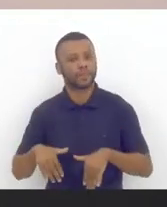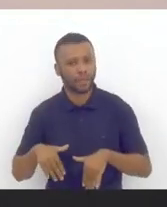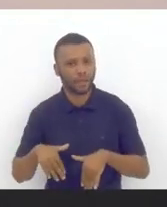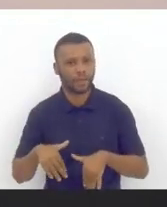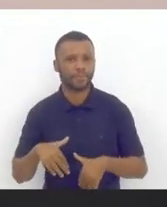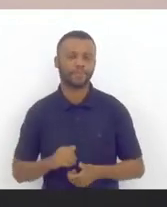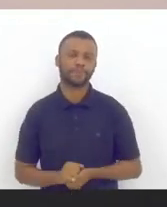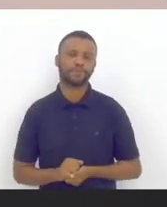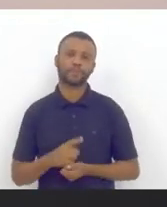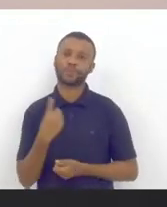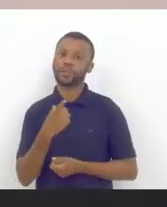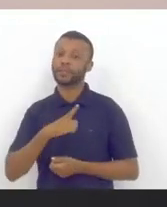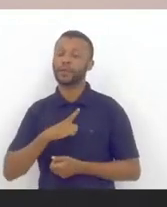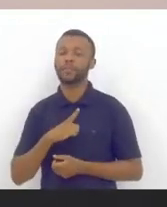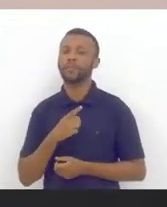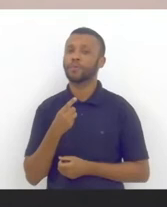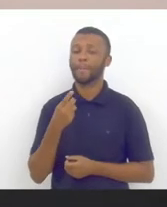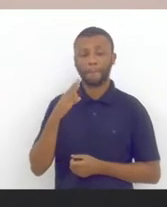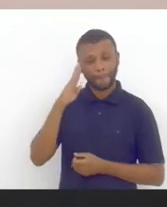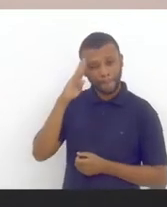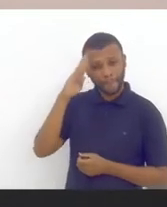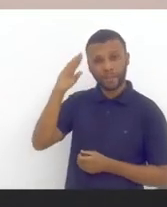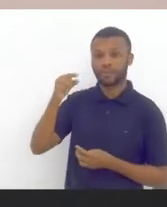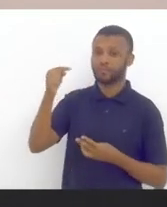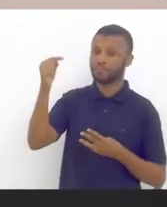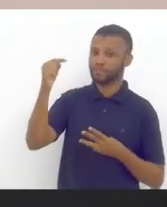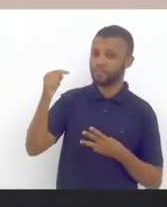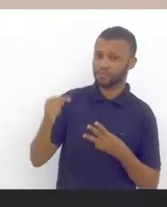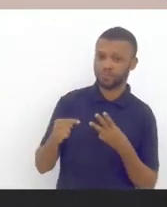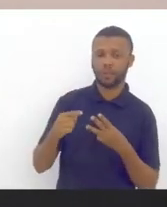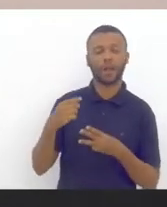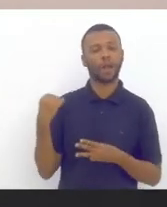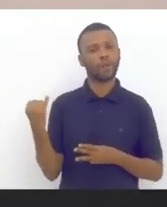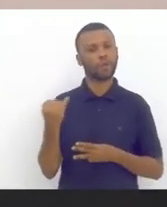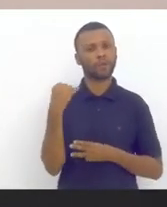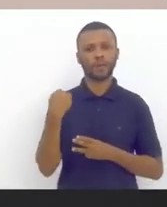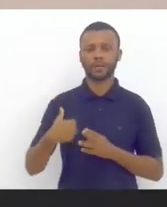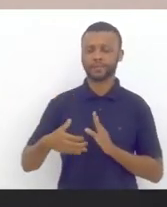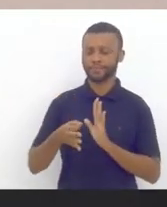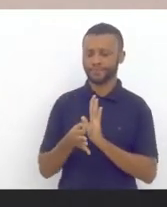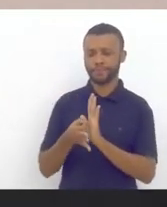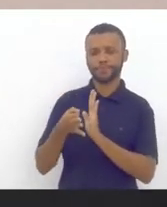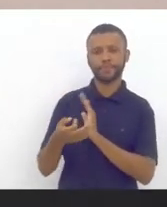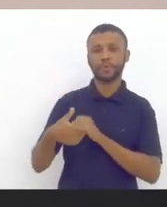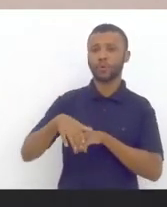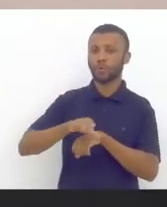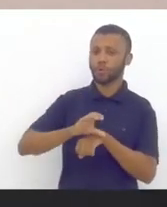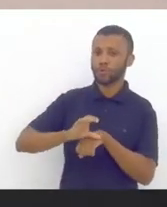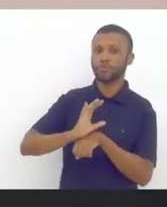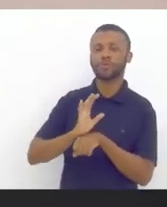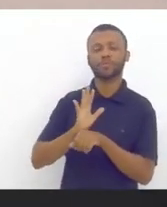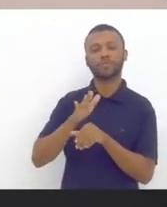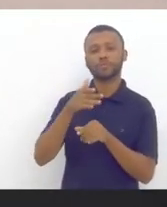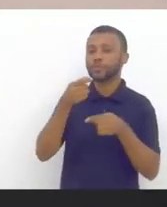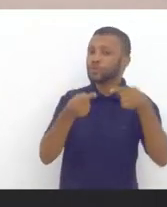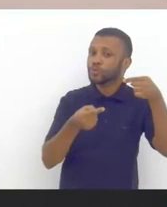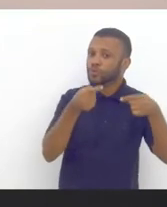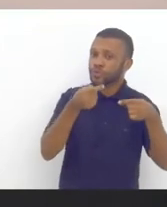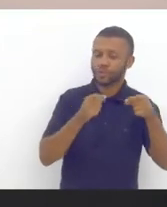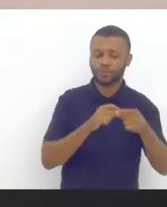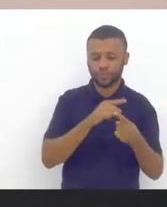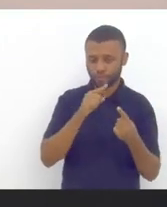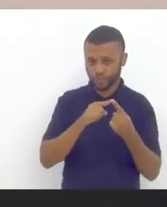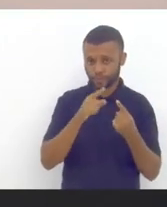nós temos três importantíssimas emendas constitucionais tramitando nessa casa. Uma de minha